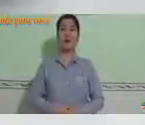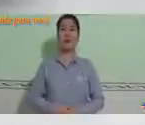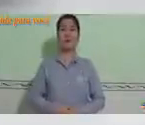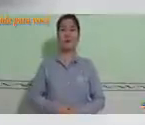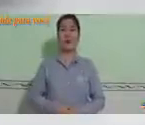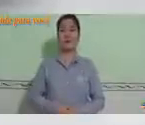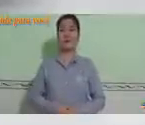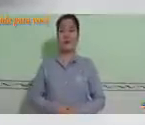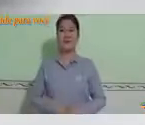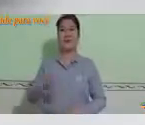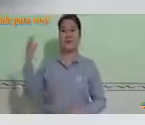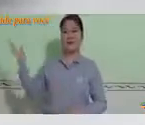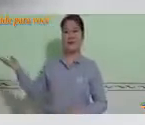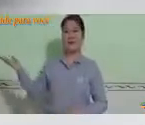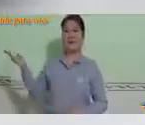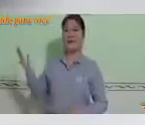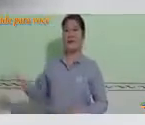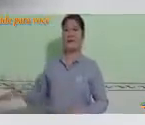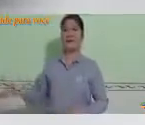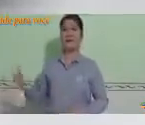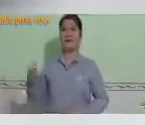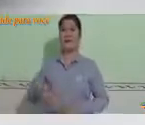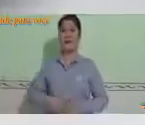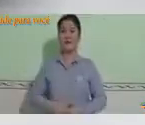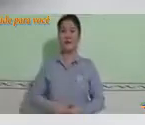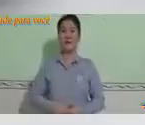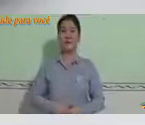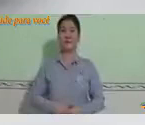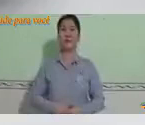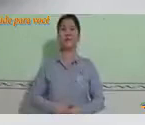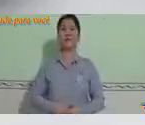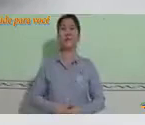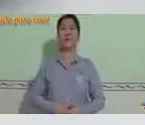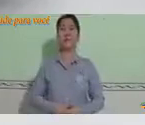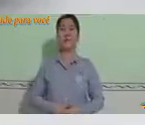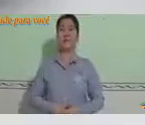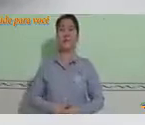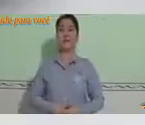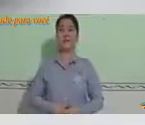Na maioria dos casos, a larva é acento agudo,